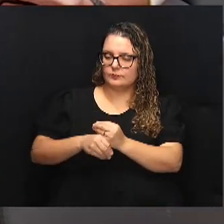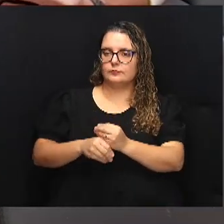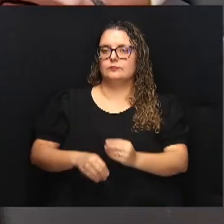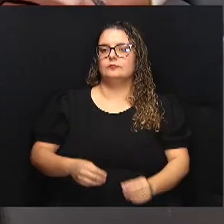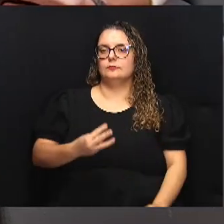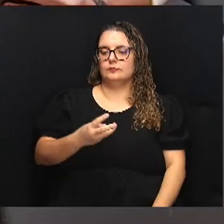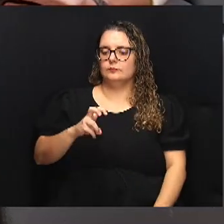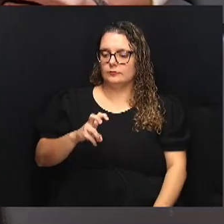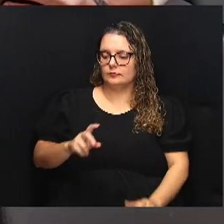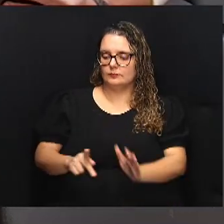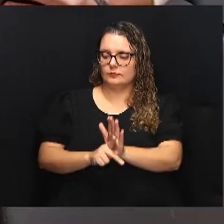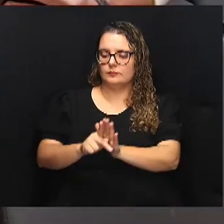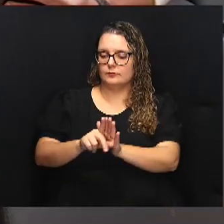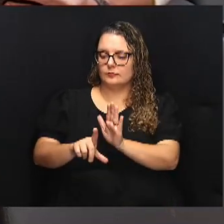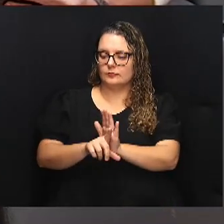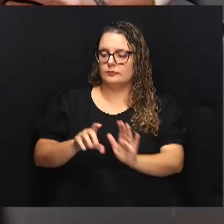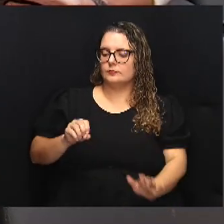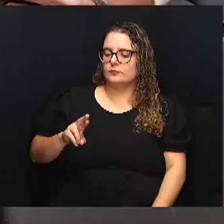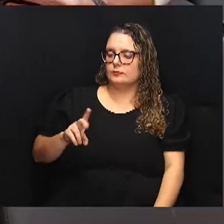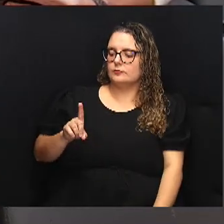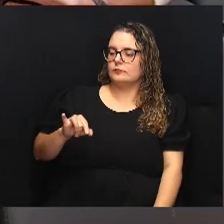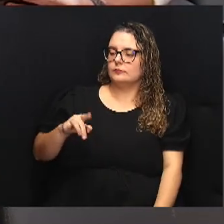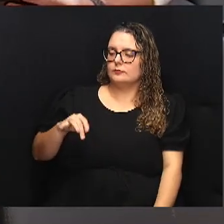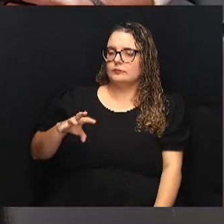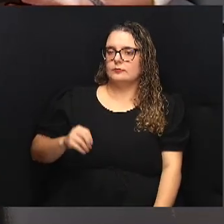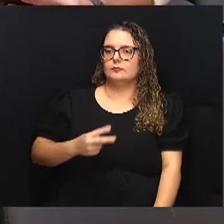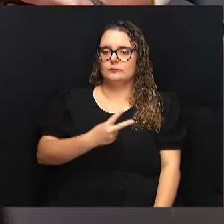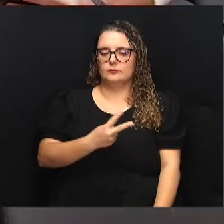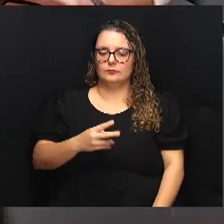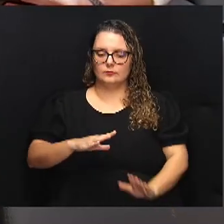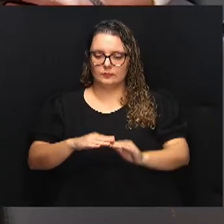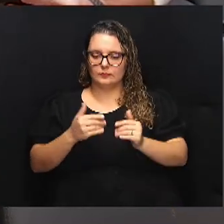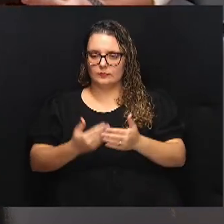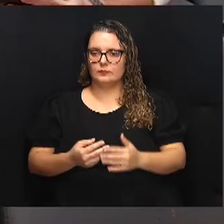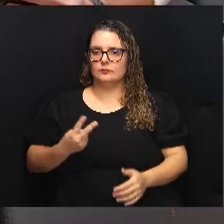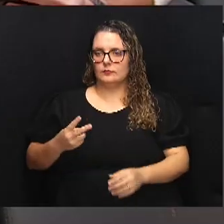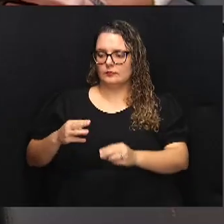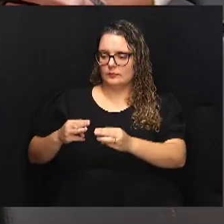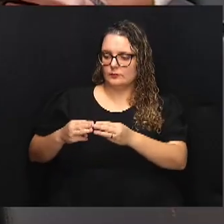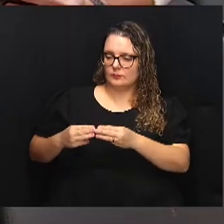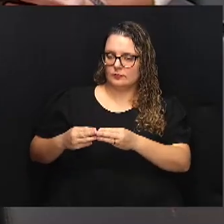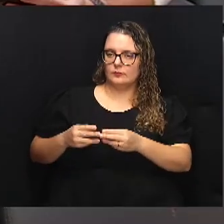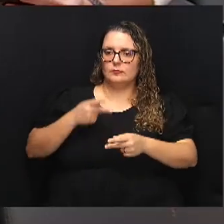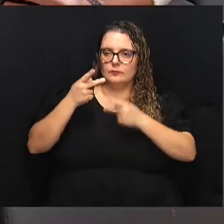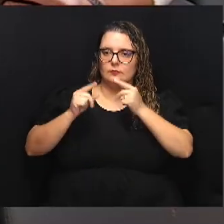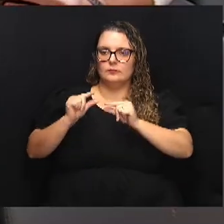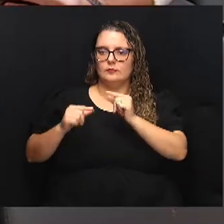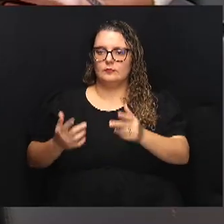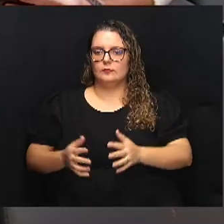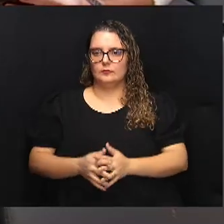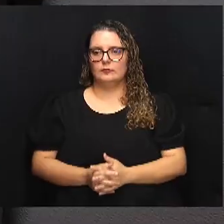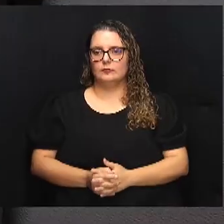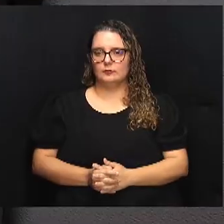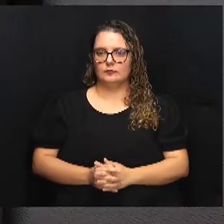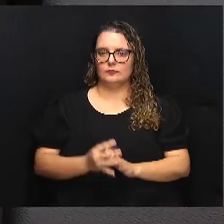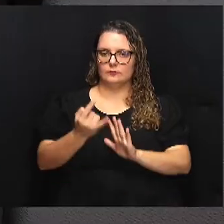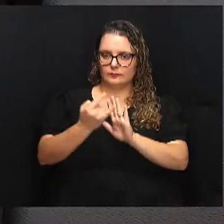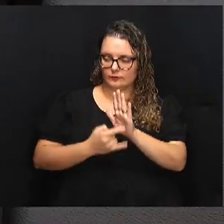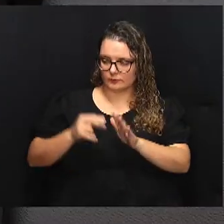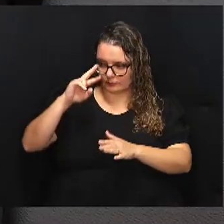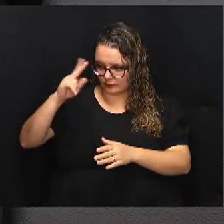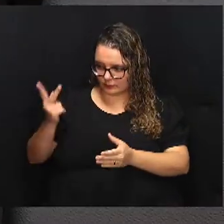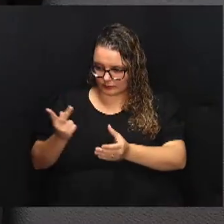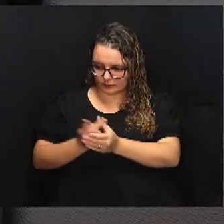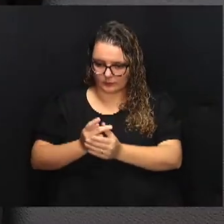35 projetos de lei ordinária, 22 requerimentos e 2 moções. Vamos falar um pouco mais sobre esses documentos que o senhor protocolou,